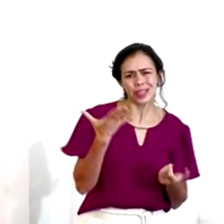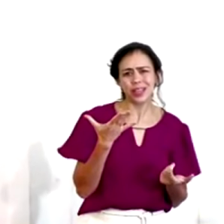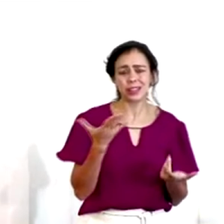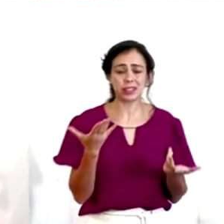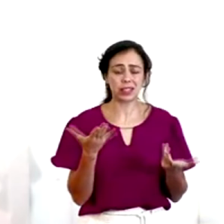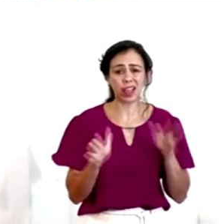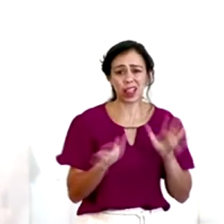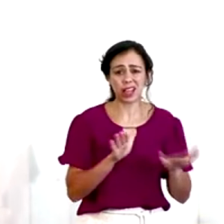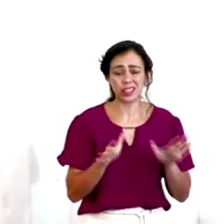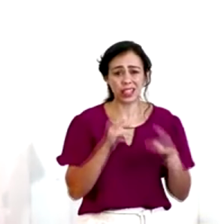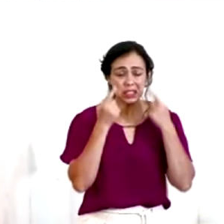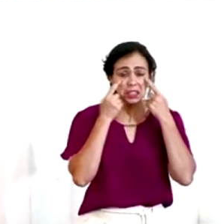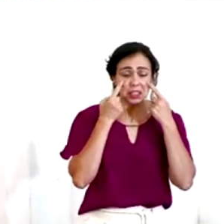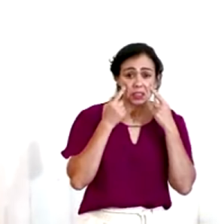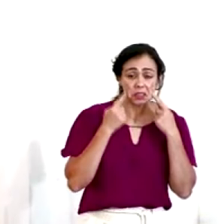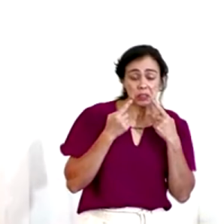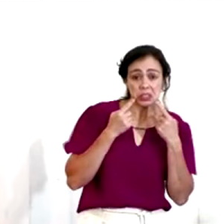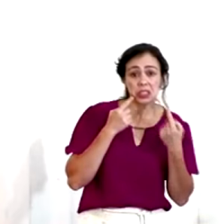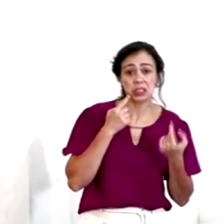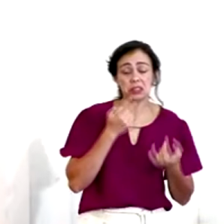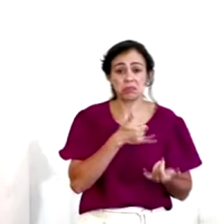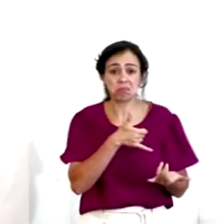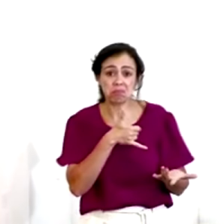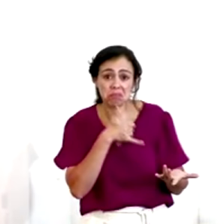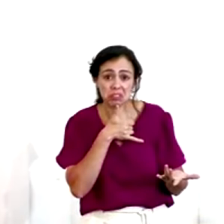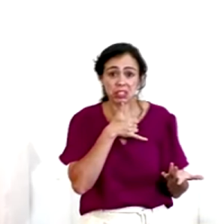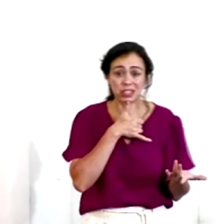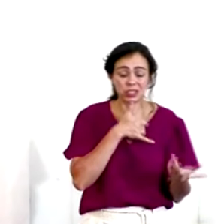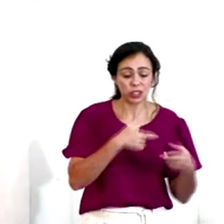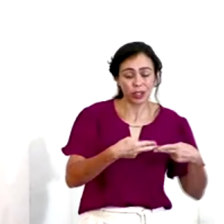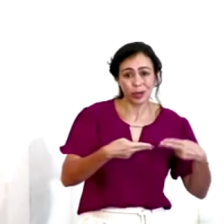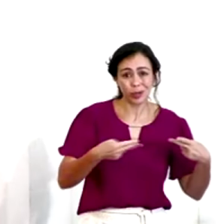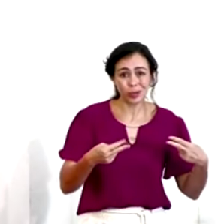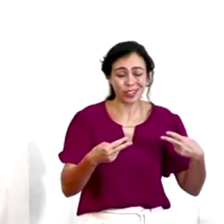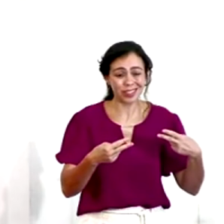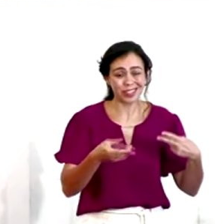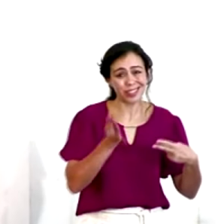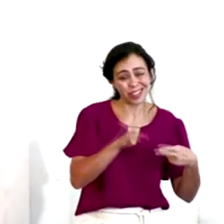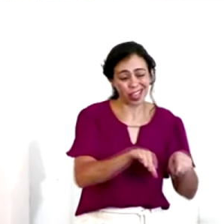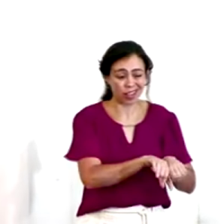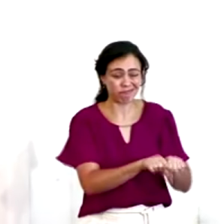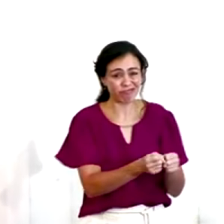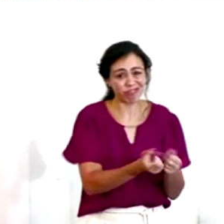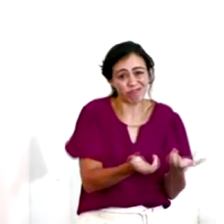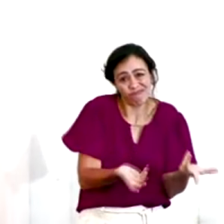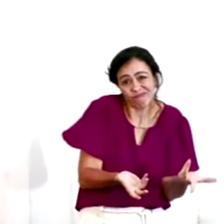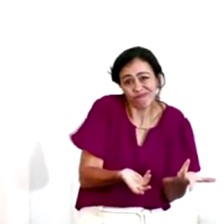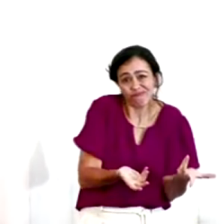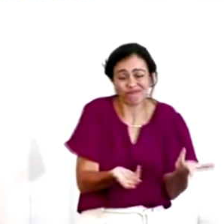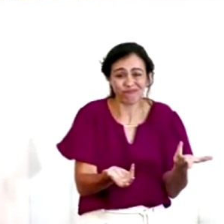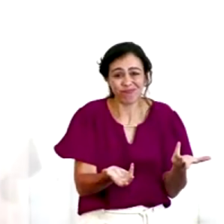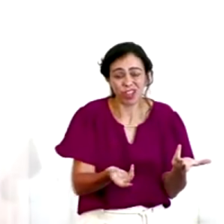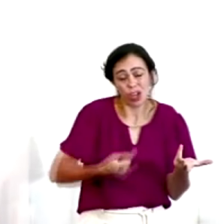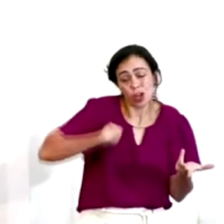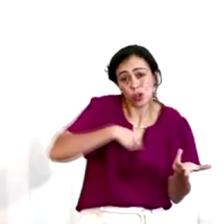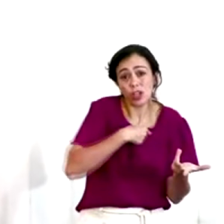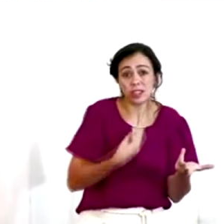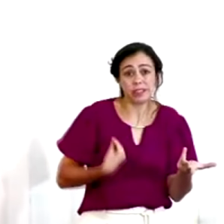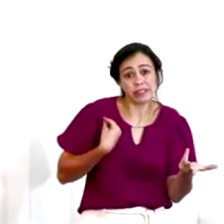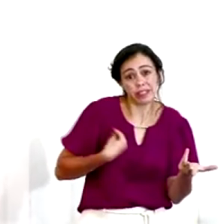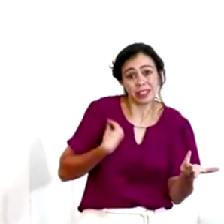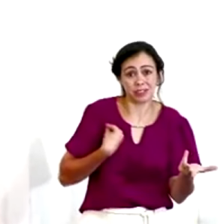desanimadas, algumas alegres, outras tristes. O mundo em que vivemos, um mundo onde